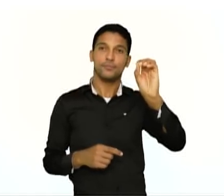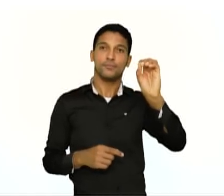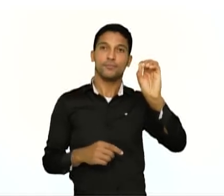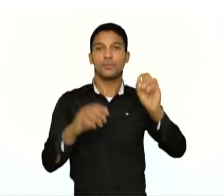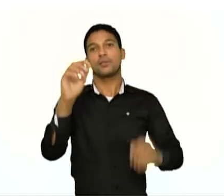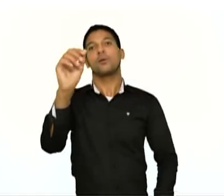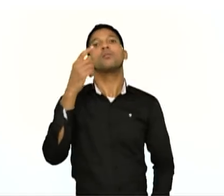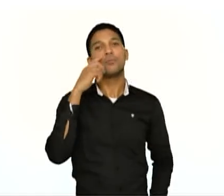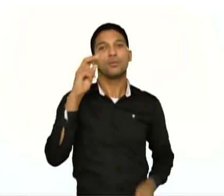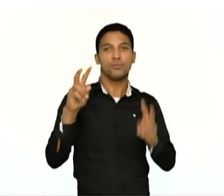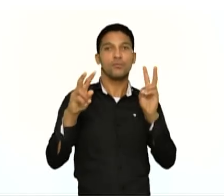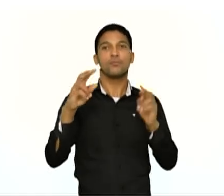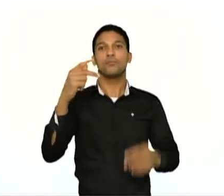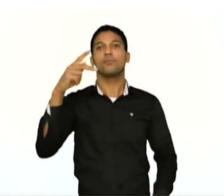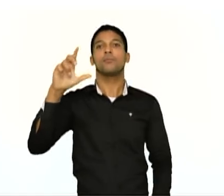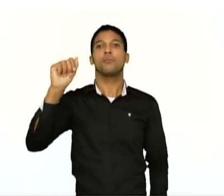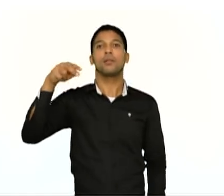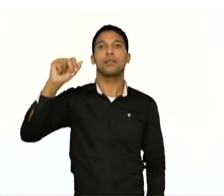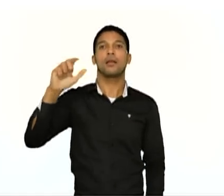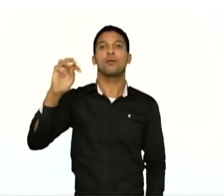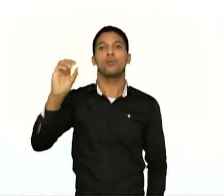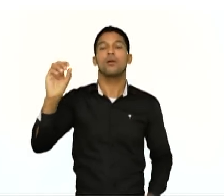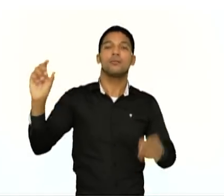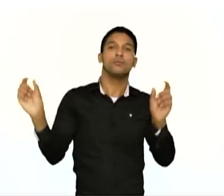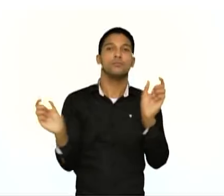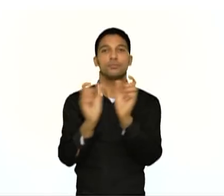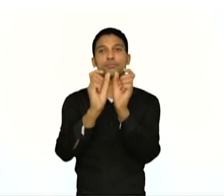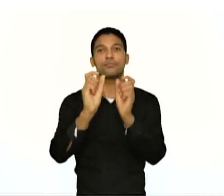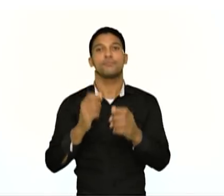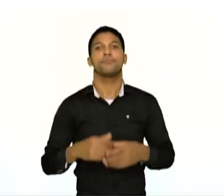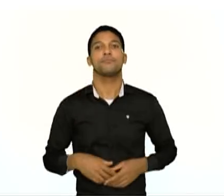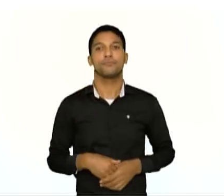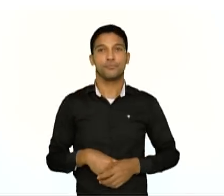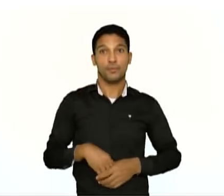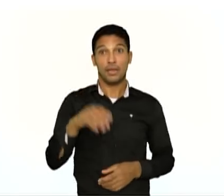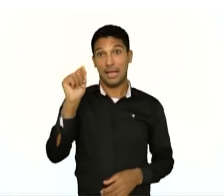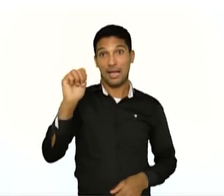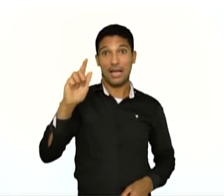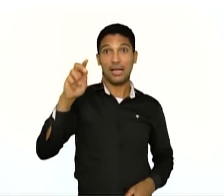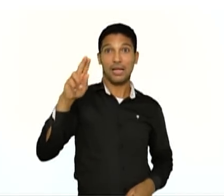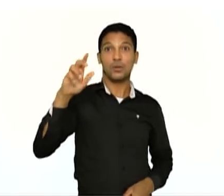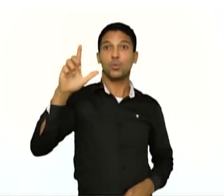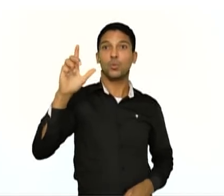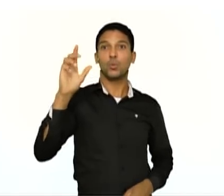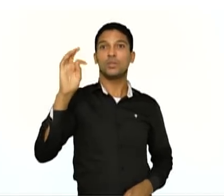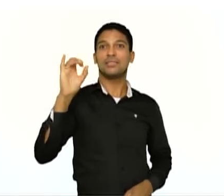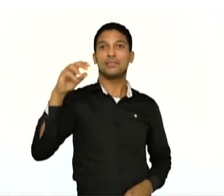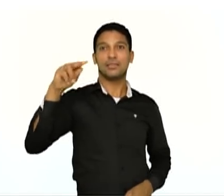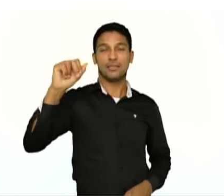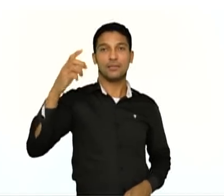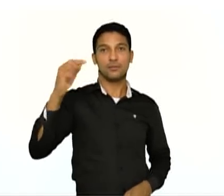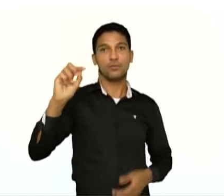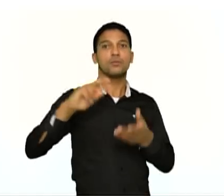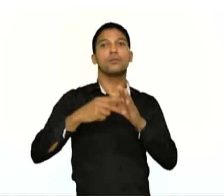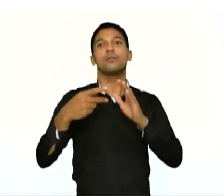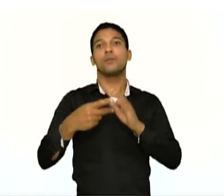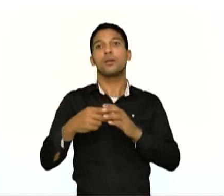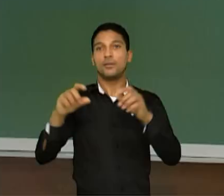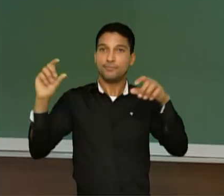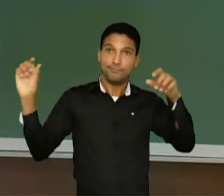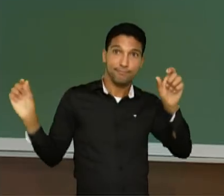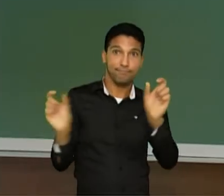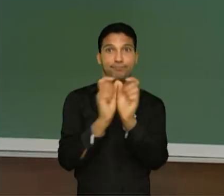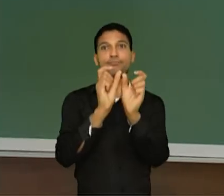quando há alteração, né, nas palavras que originaram a nova palavra, certo? A gente tem também ali a palavra mal